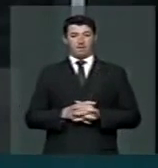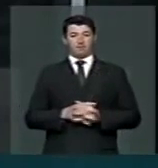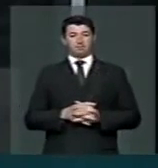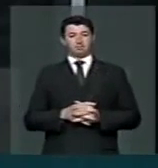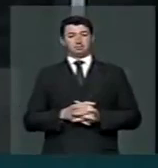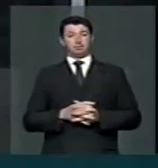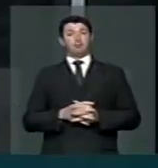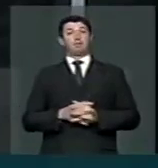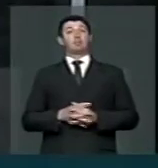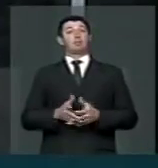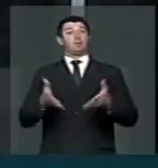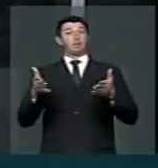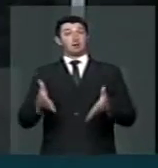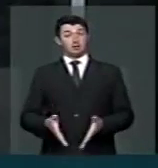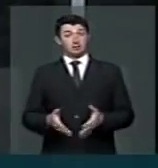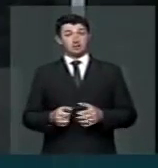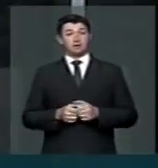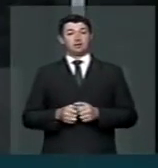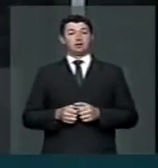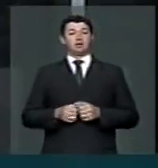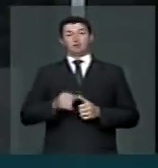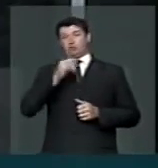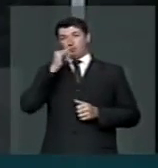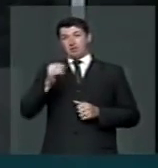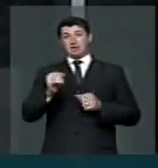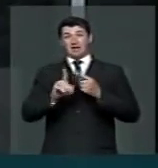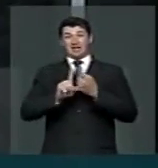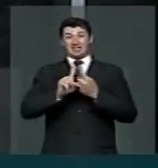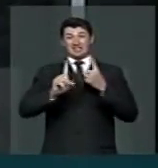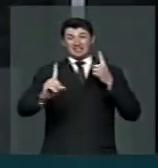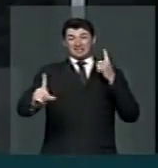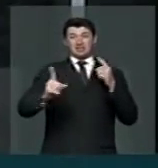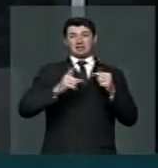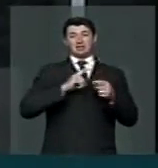que essa informação, a enorme distância